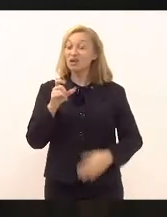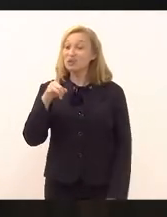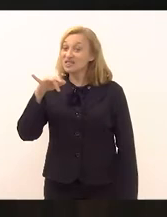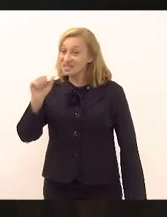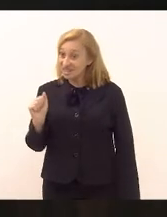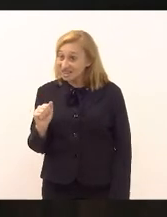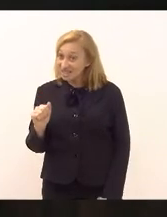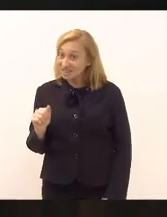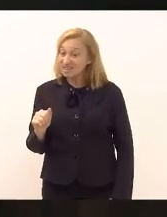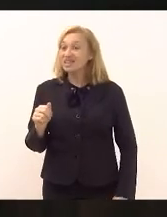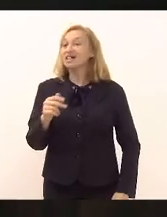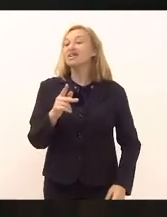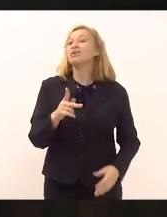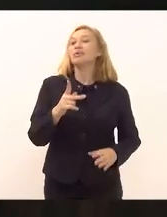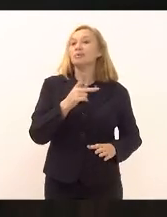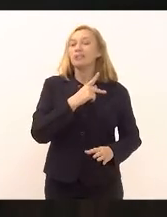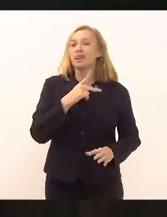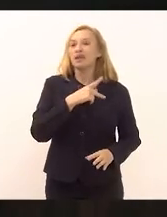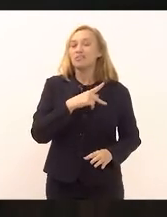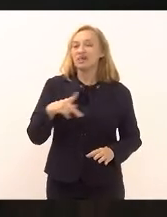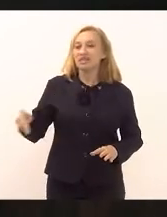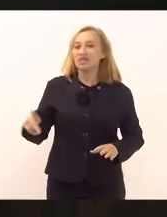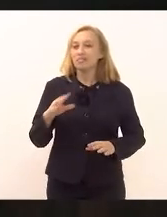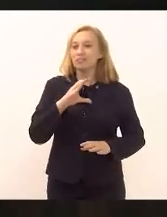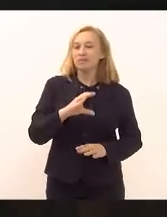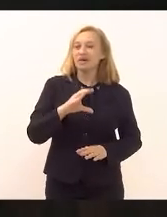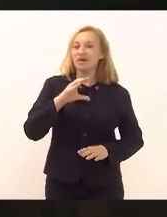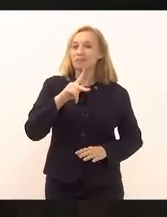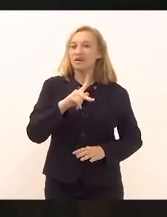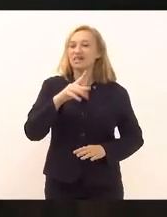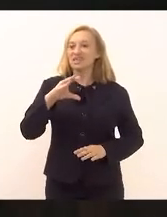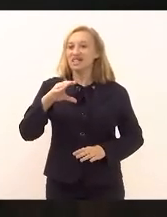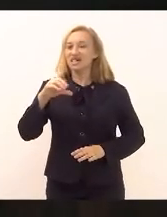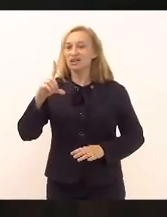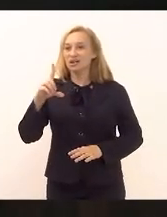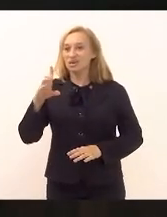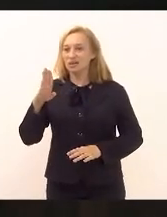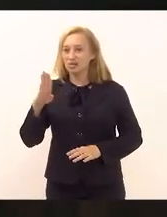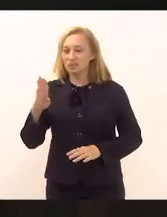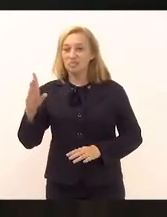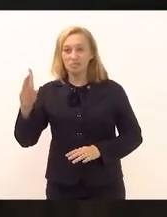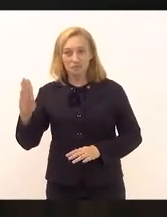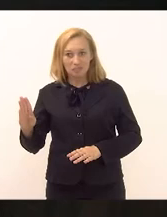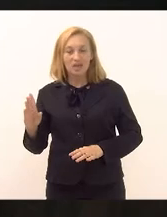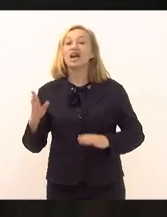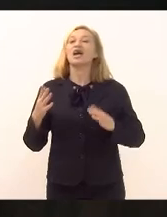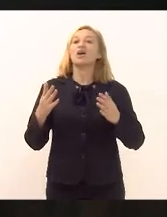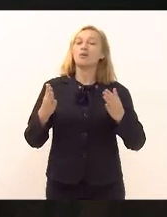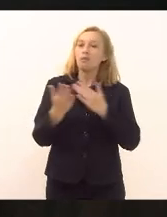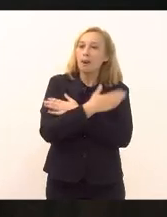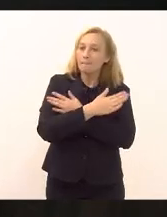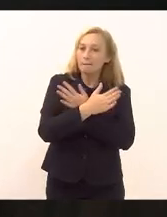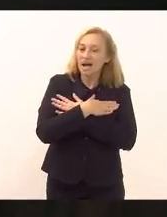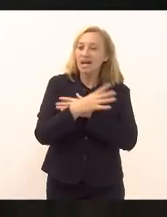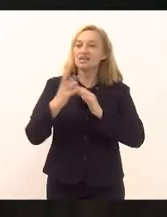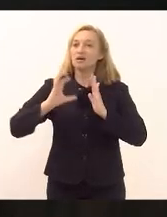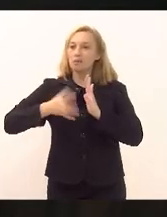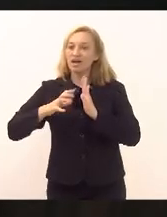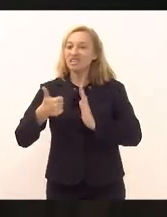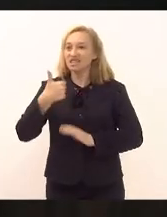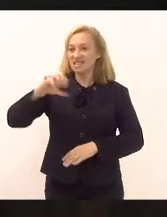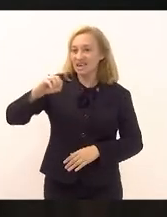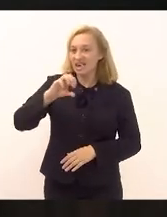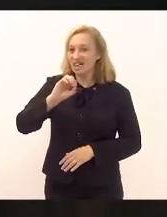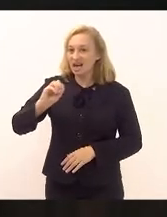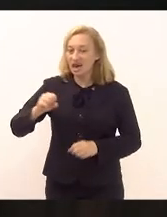Santos, presidente do PCdoB, né? E aí vale também dizer, deixar aqui nosso abraço ao PCdoB, que faz 100 anos